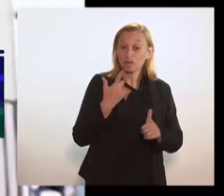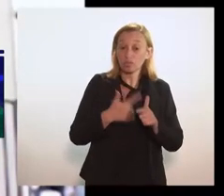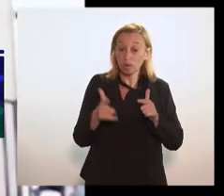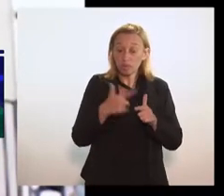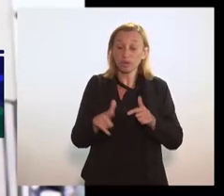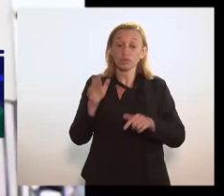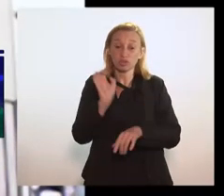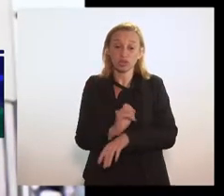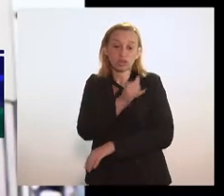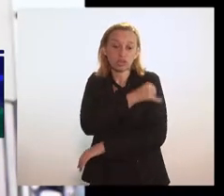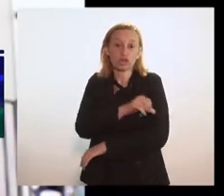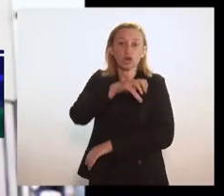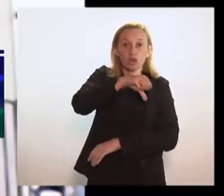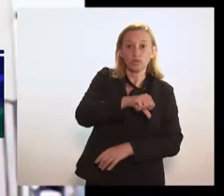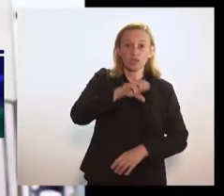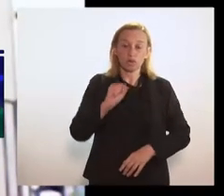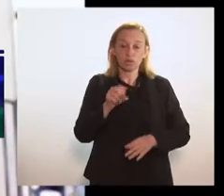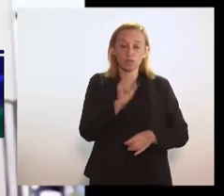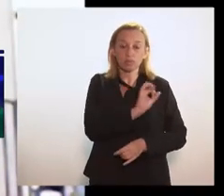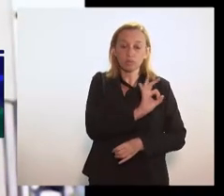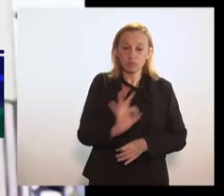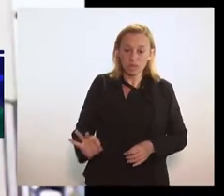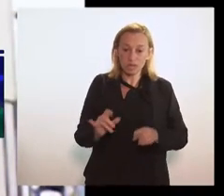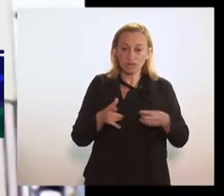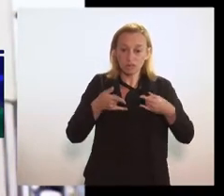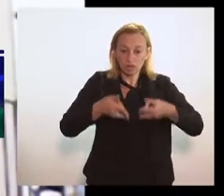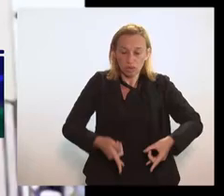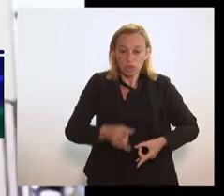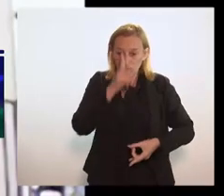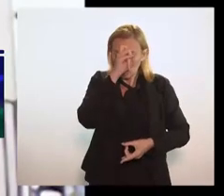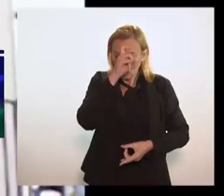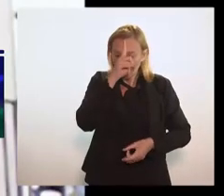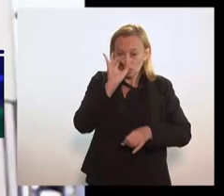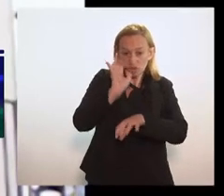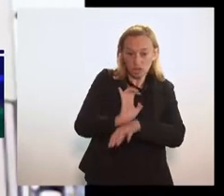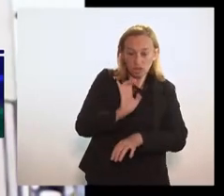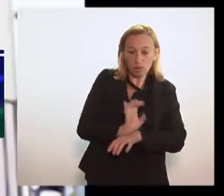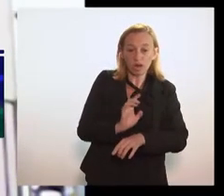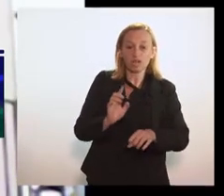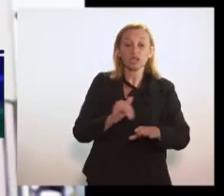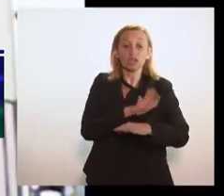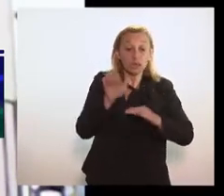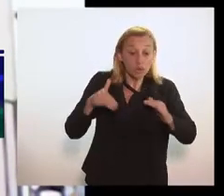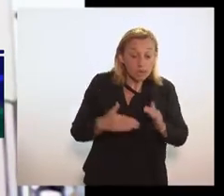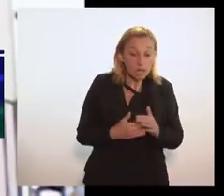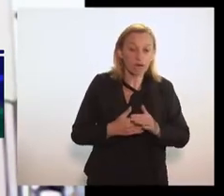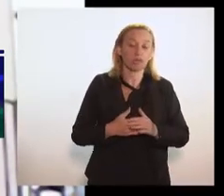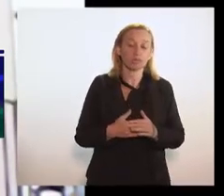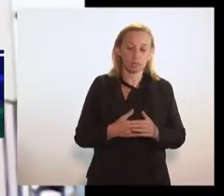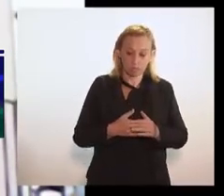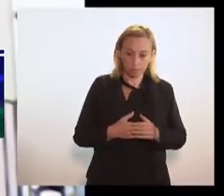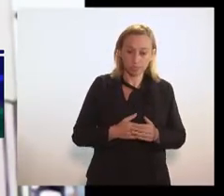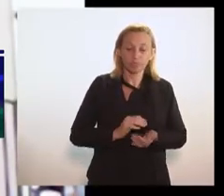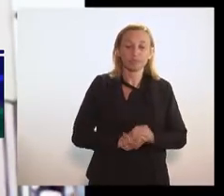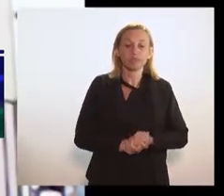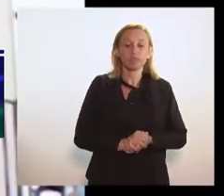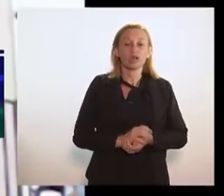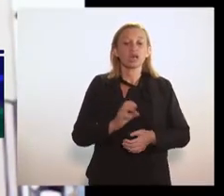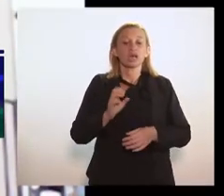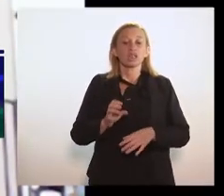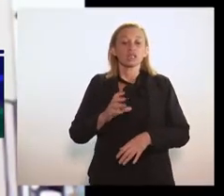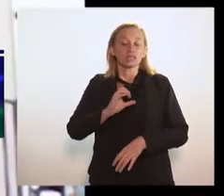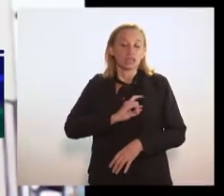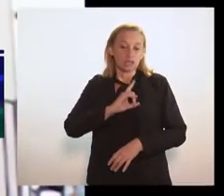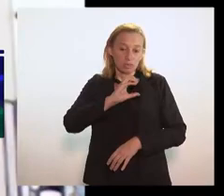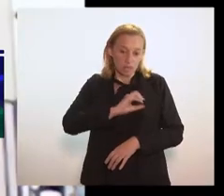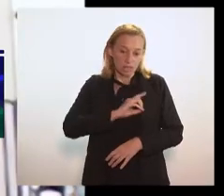Janeiro. 98% dos leitos estaduais, 94% dos totais na cidade do Rio de Janeiro e em Duque de